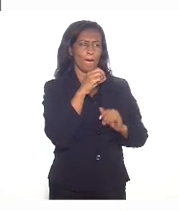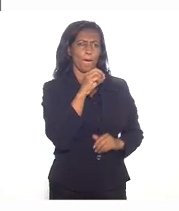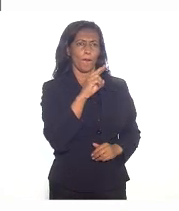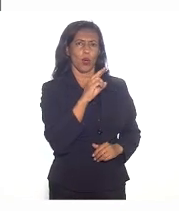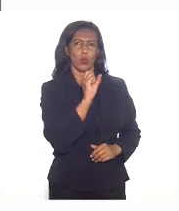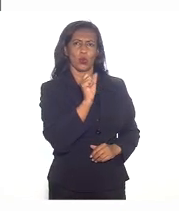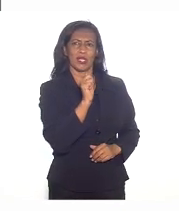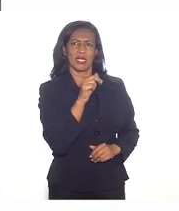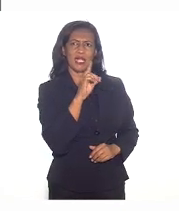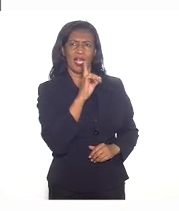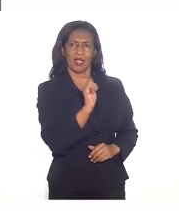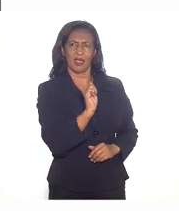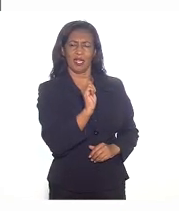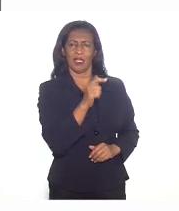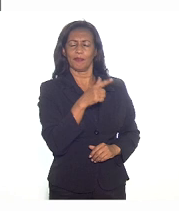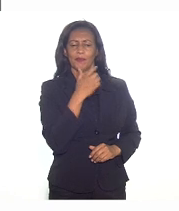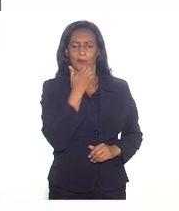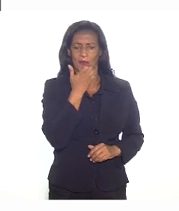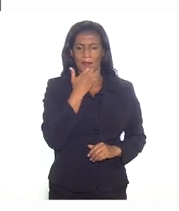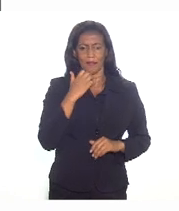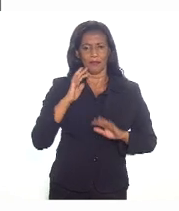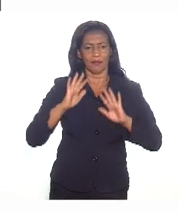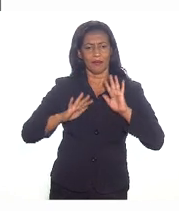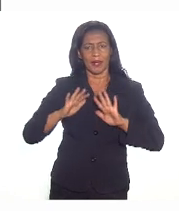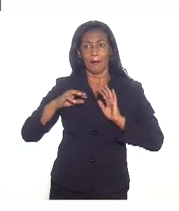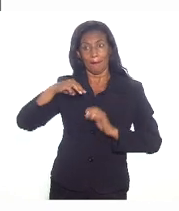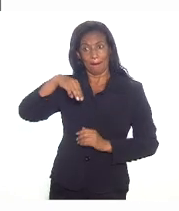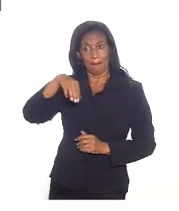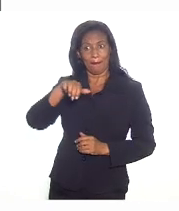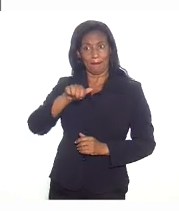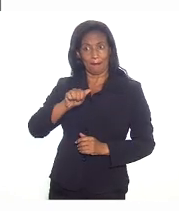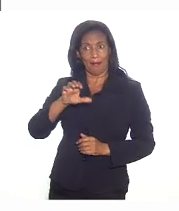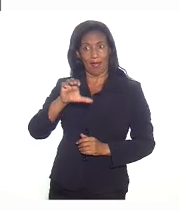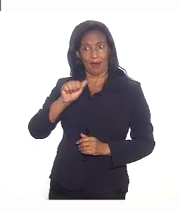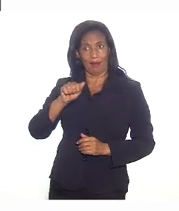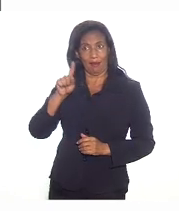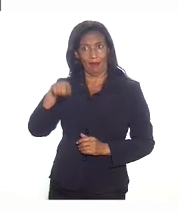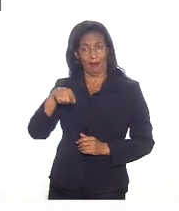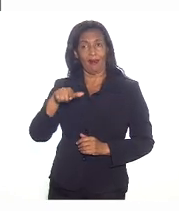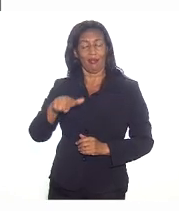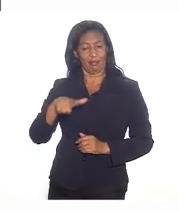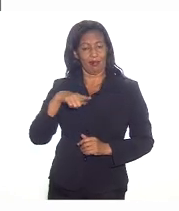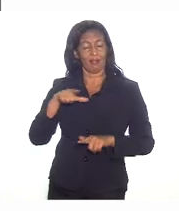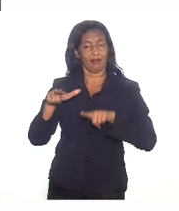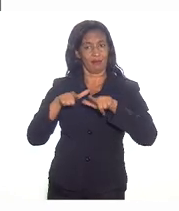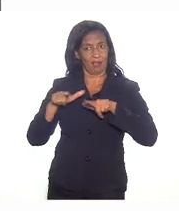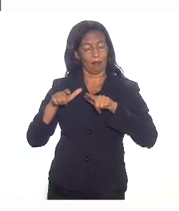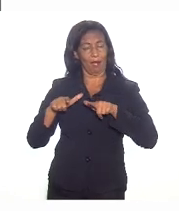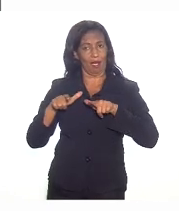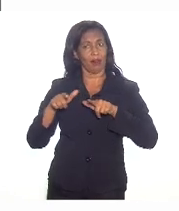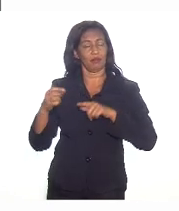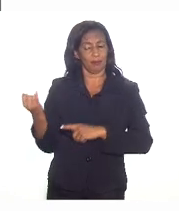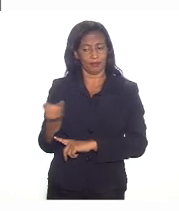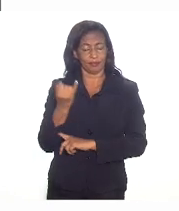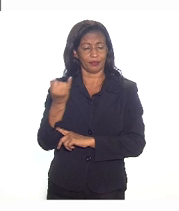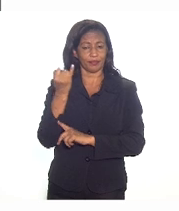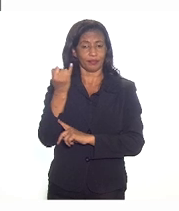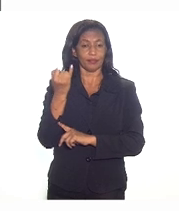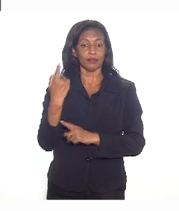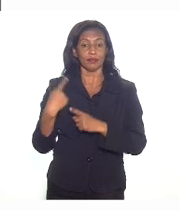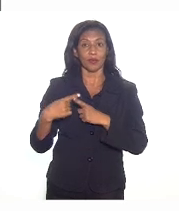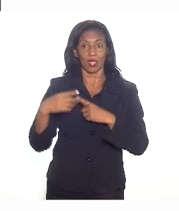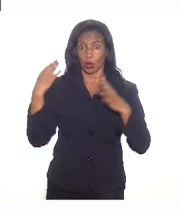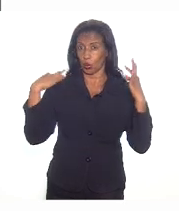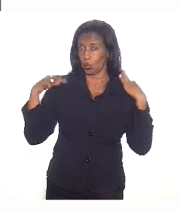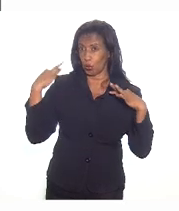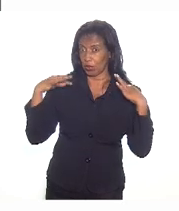Né? Depois, não. Né? Macaé, por exemplo, até tem um emprego alto, em termos percentual não é alto, mas tem. Por quê? Por causa do turismo e